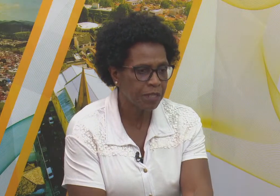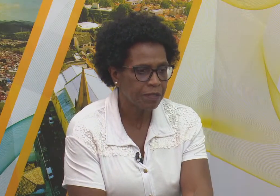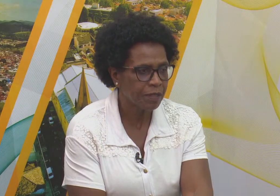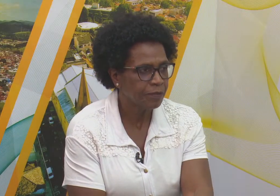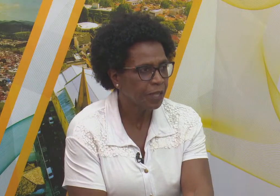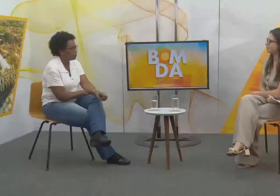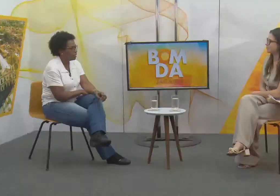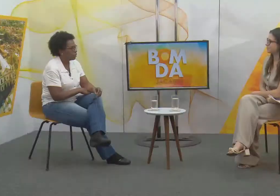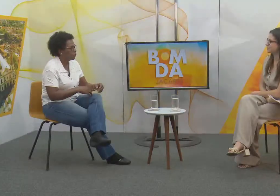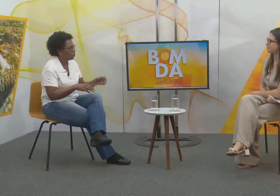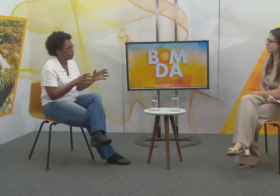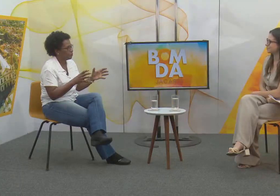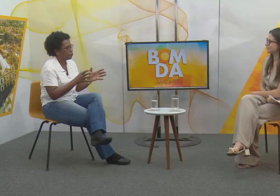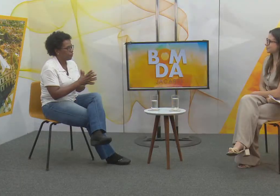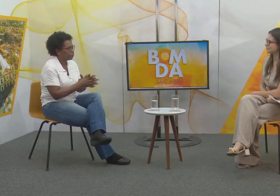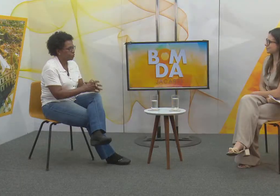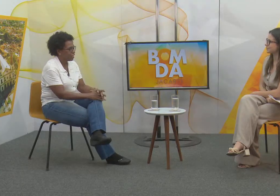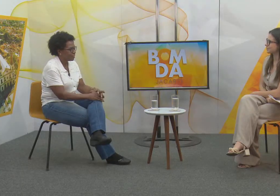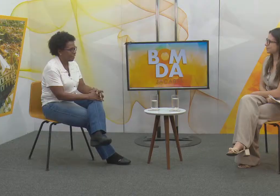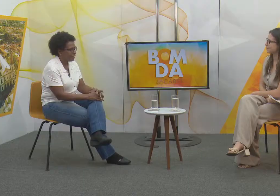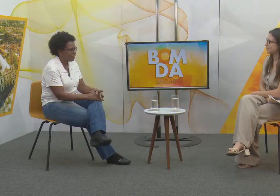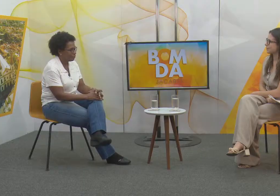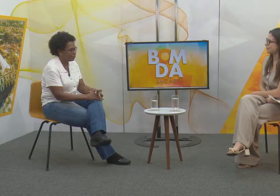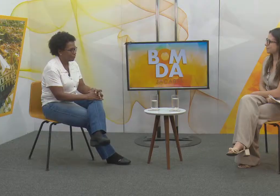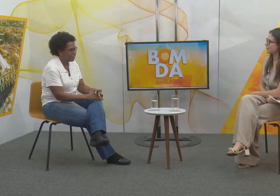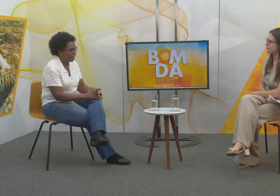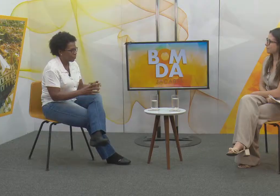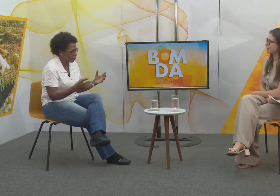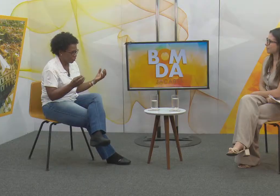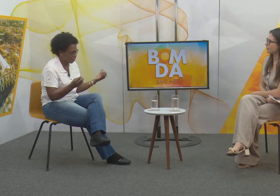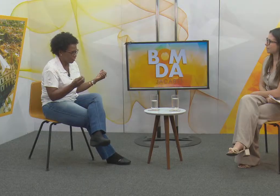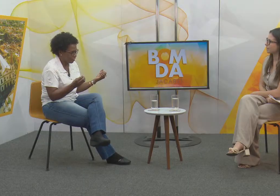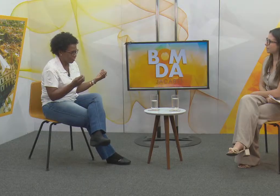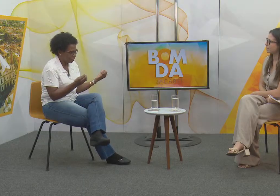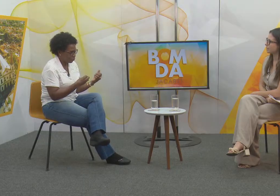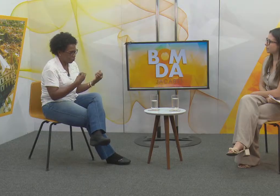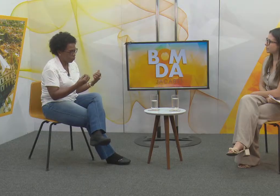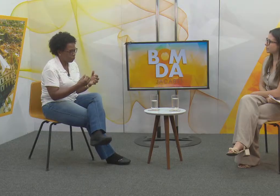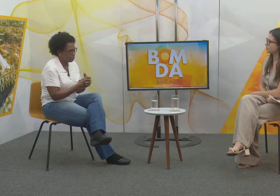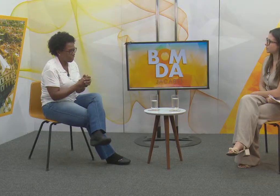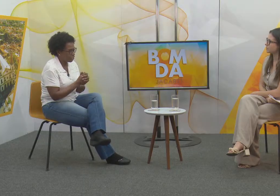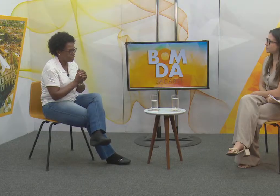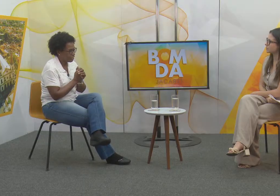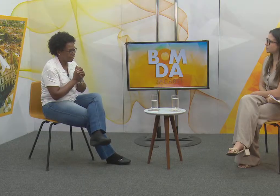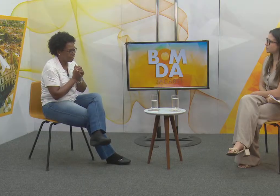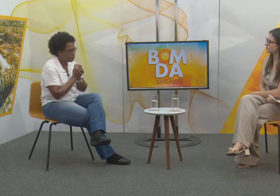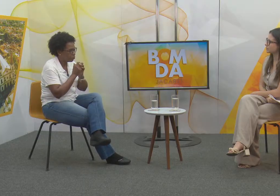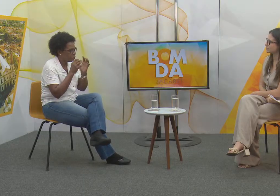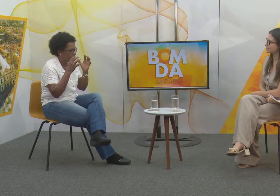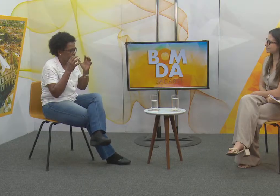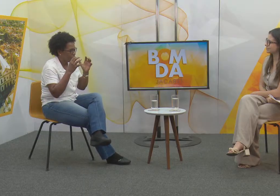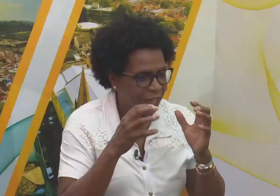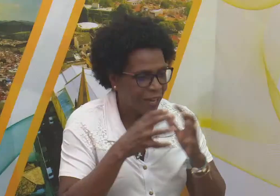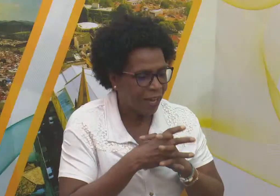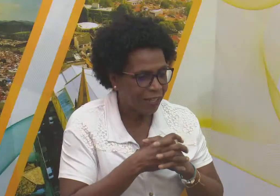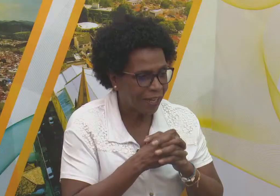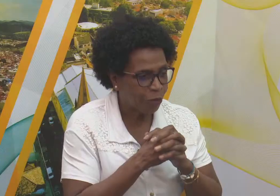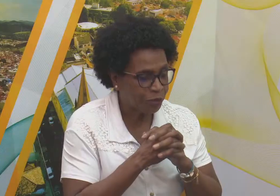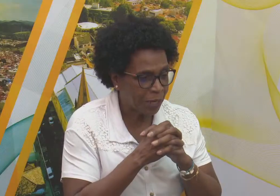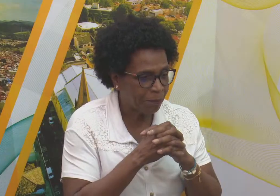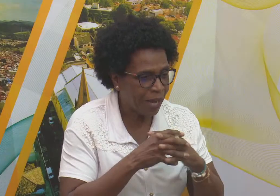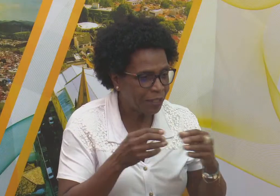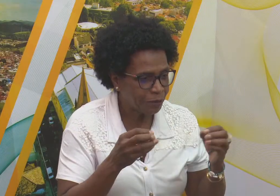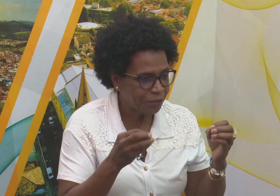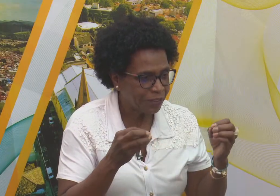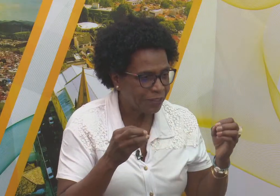coisa mais, sabe? Pelo fato de a gente, tanto eu como minha amiga, a gente se atém muito